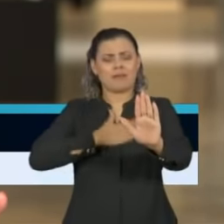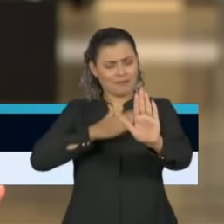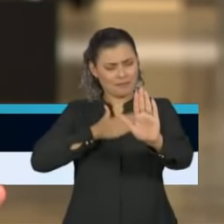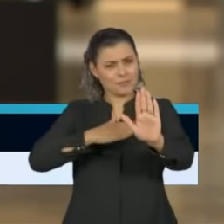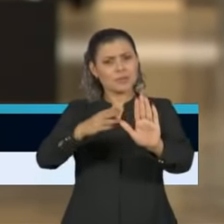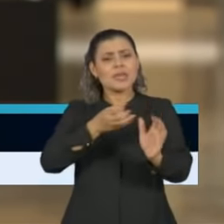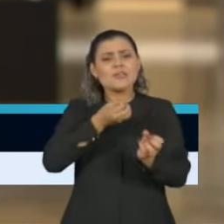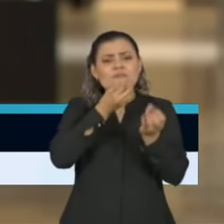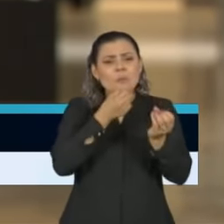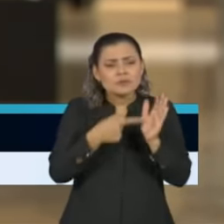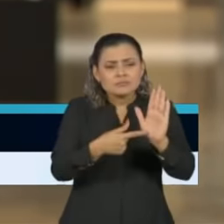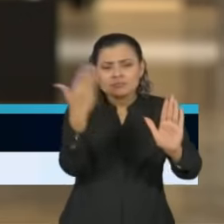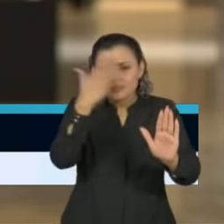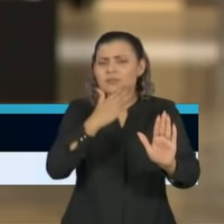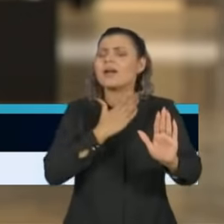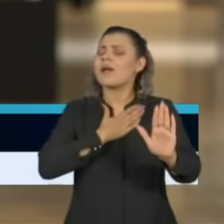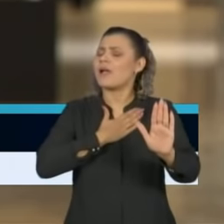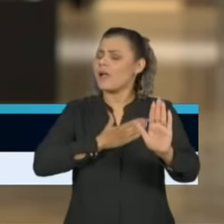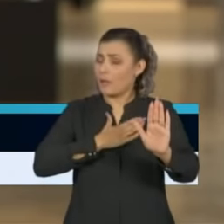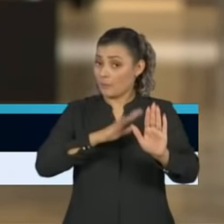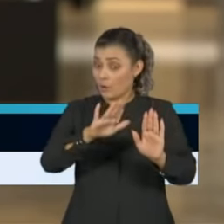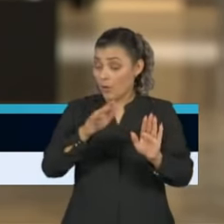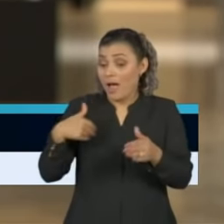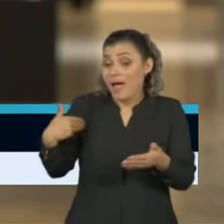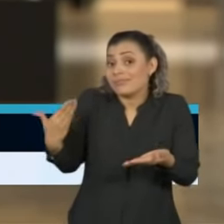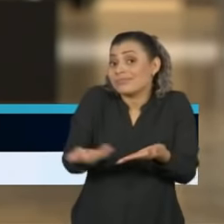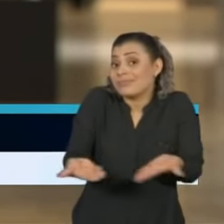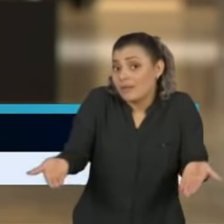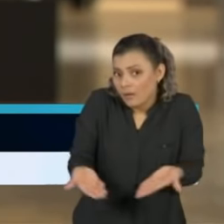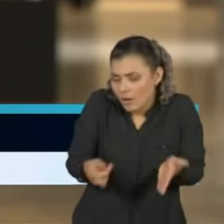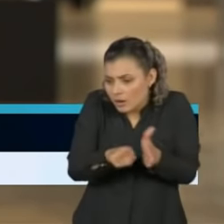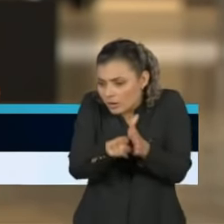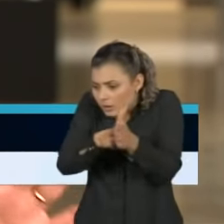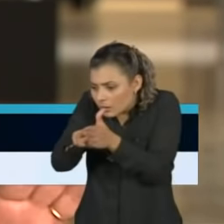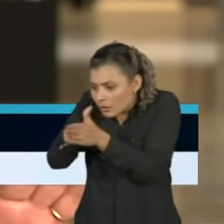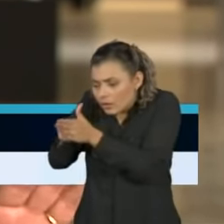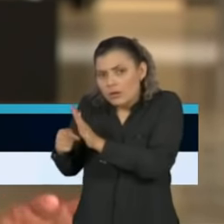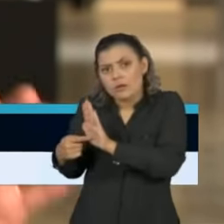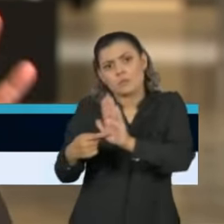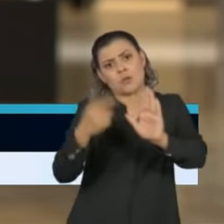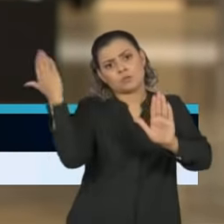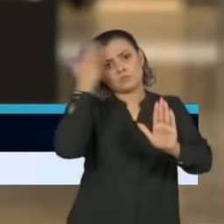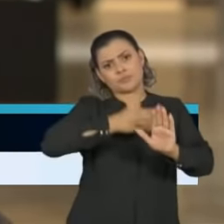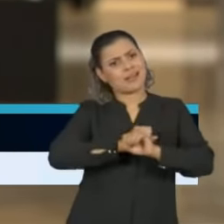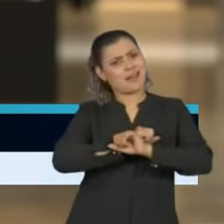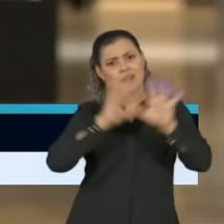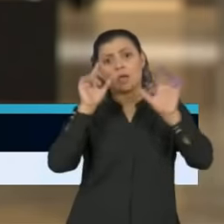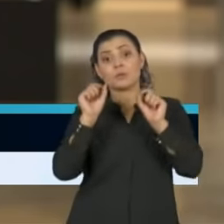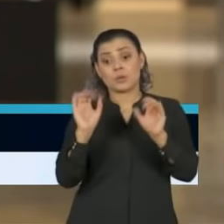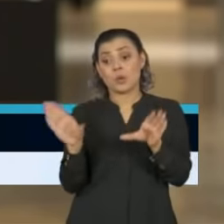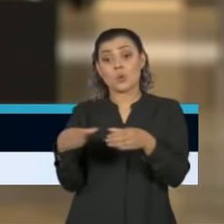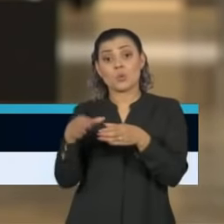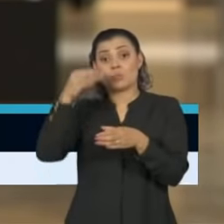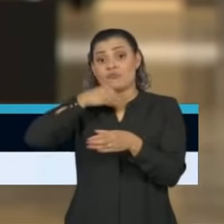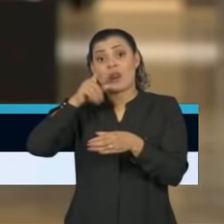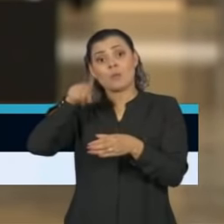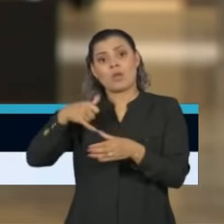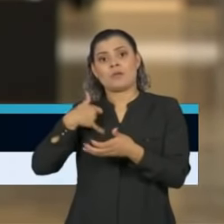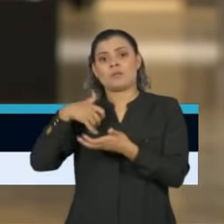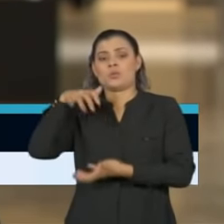interpretação de dados. Os trabalhos científicos até esse momento mostram claramente um grupo vulnerável. E